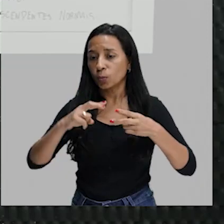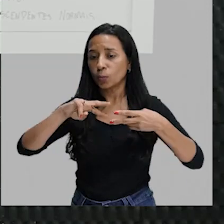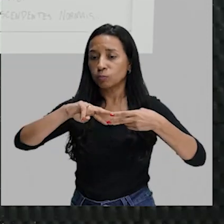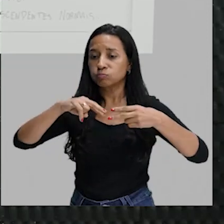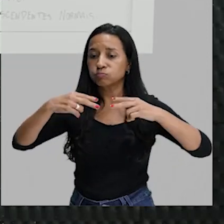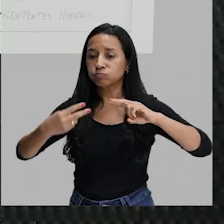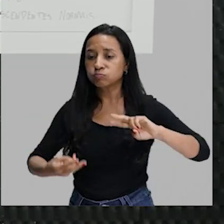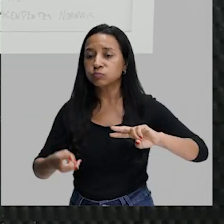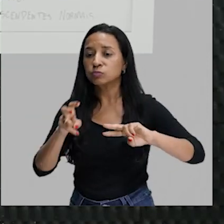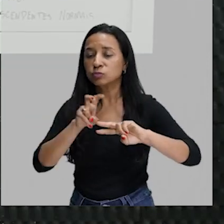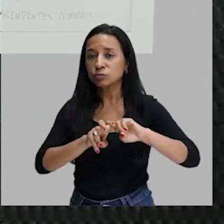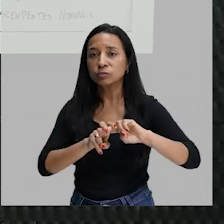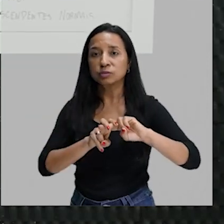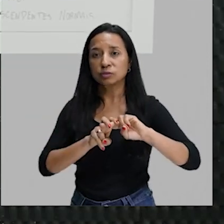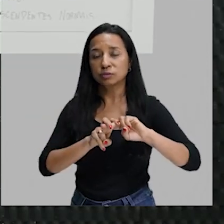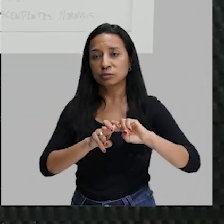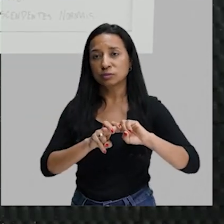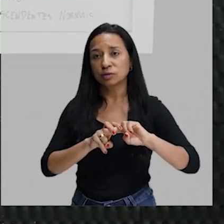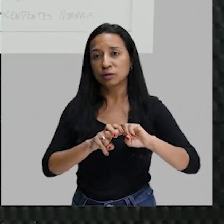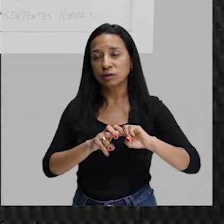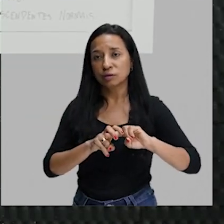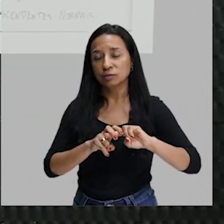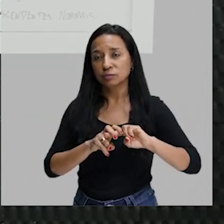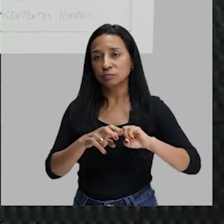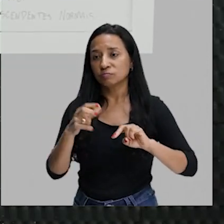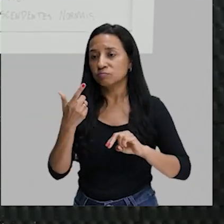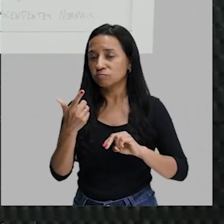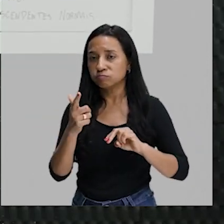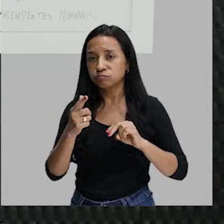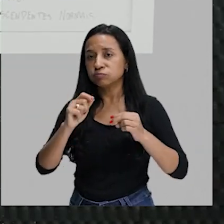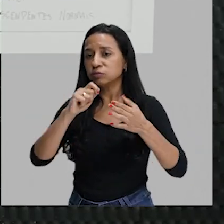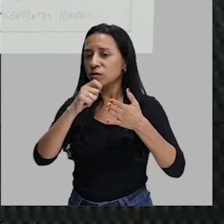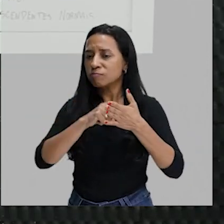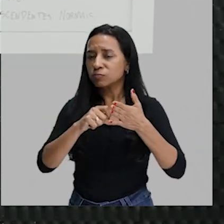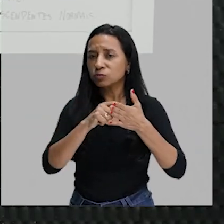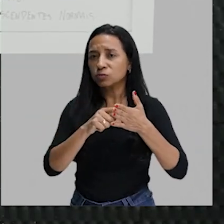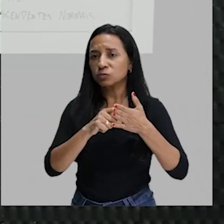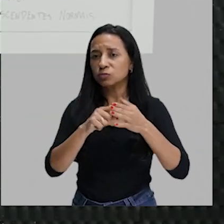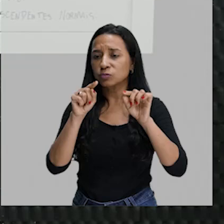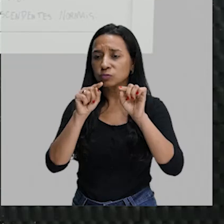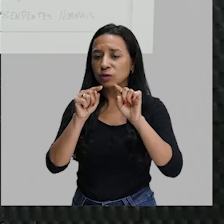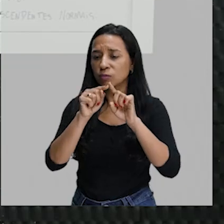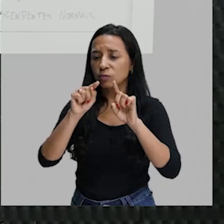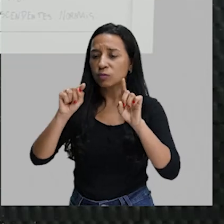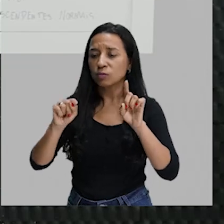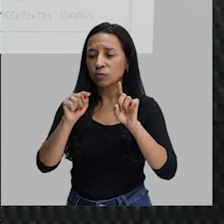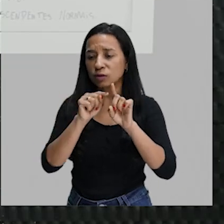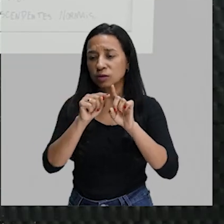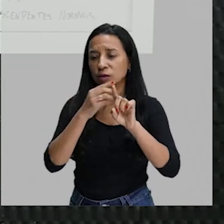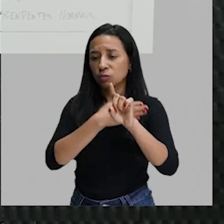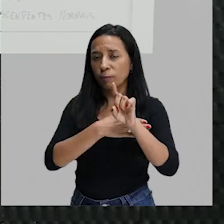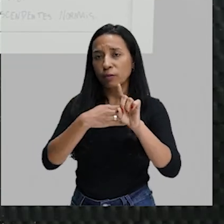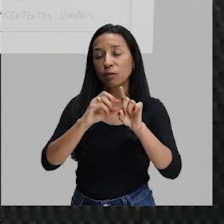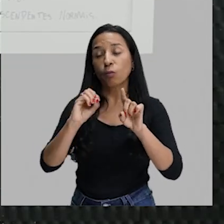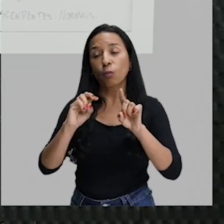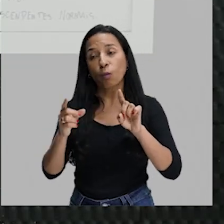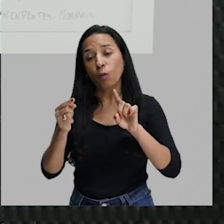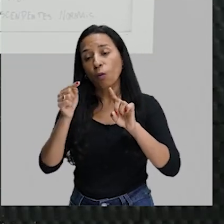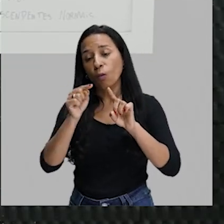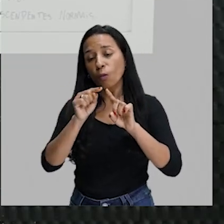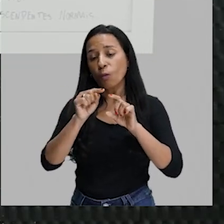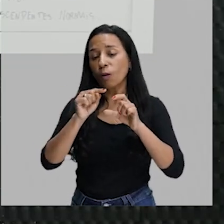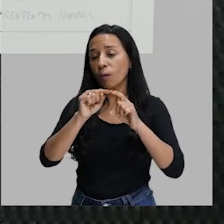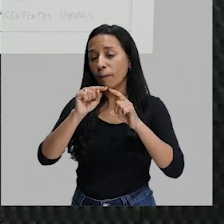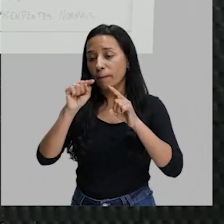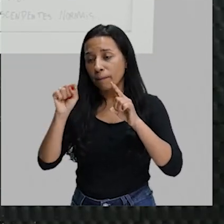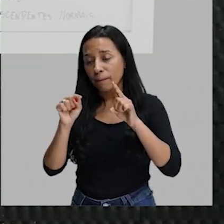dominante. E quem não está pintado, ou seja, um quadrado branco ou uma bolinha branca, ele vai